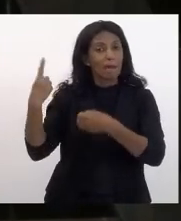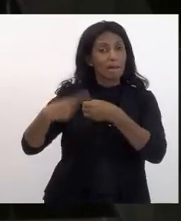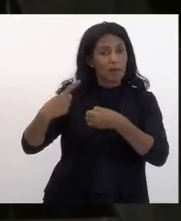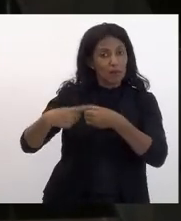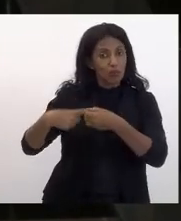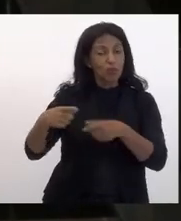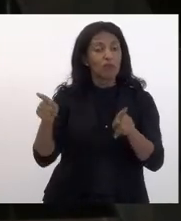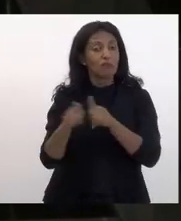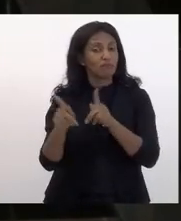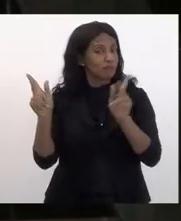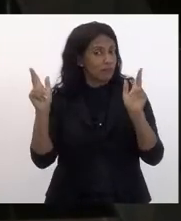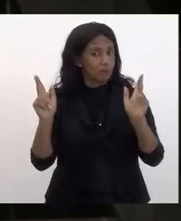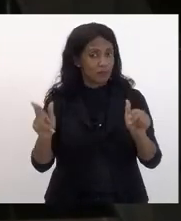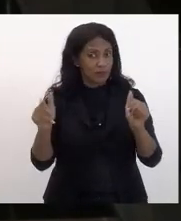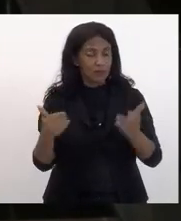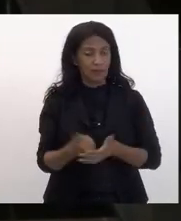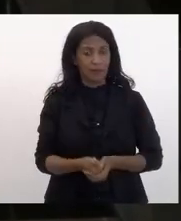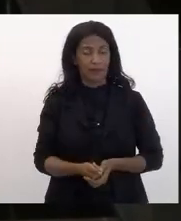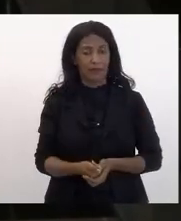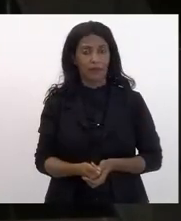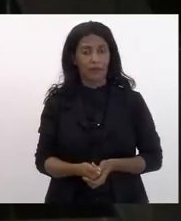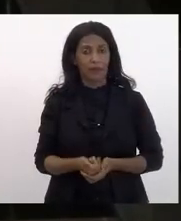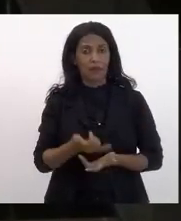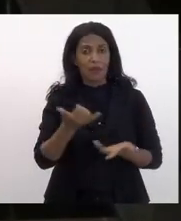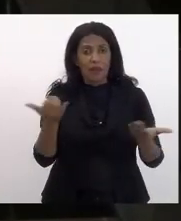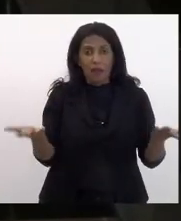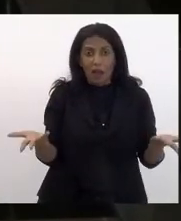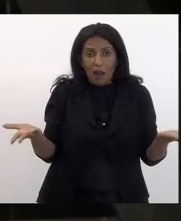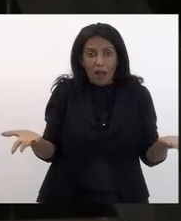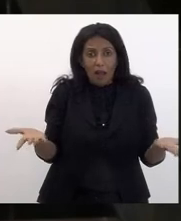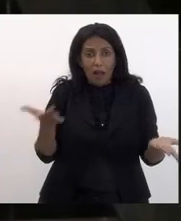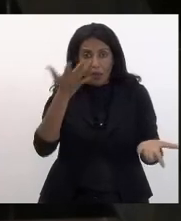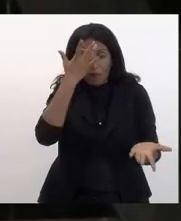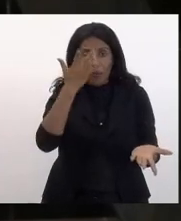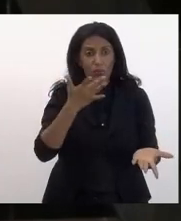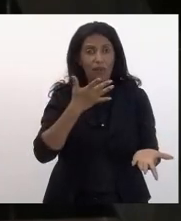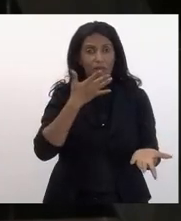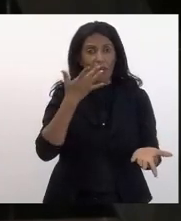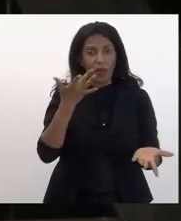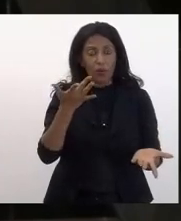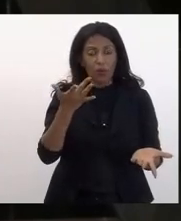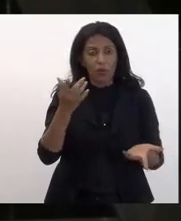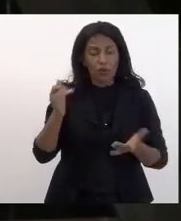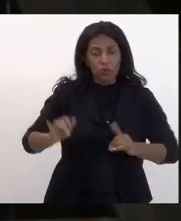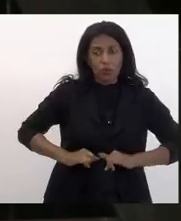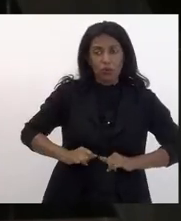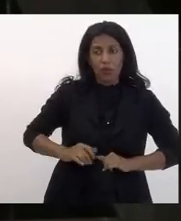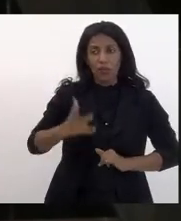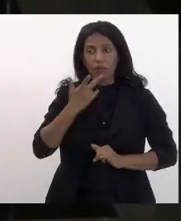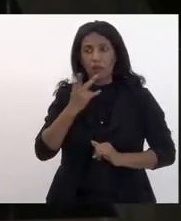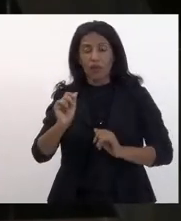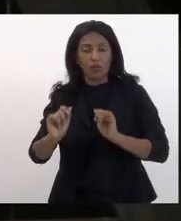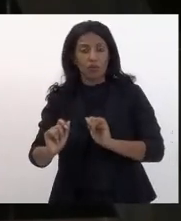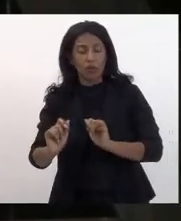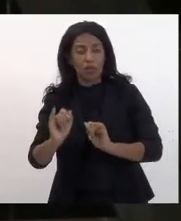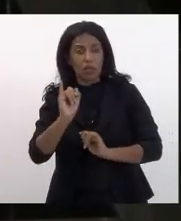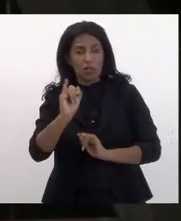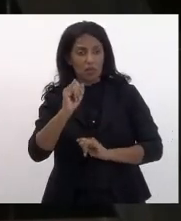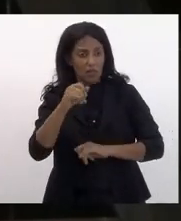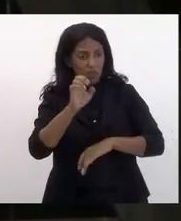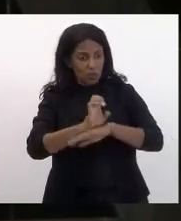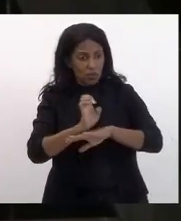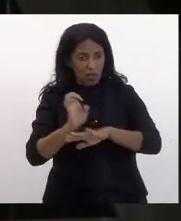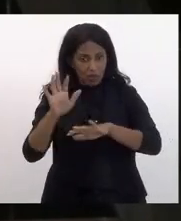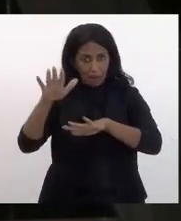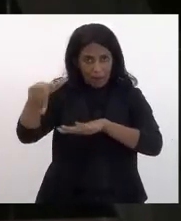município. Evidente, a pessoa com dor, sofrendo, o que é que ela faz? Se aqui não está atendendo